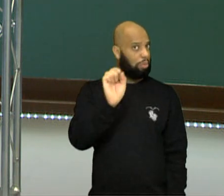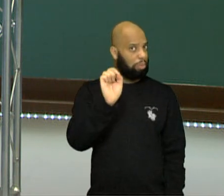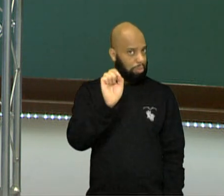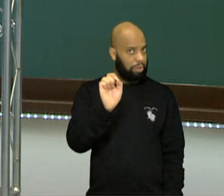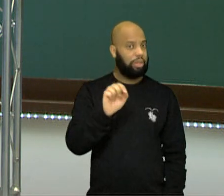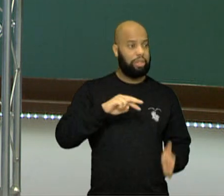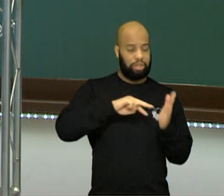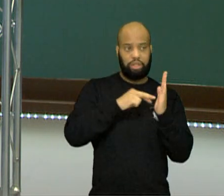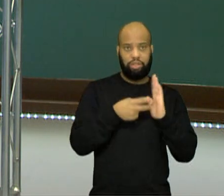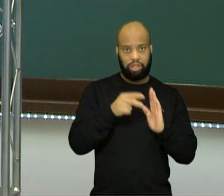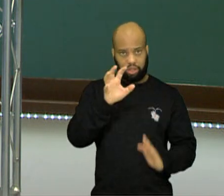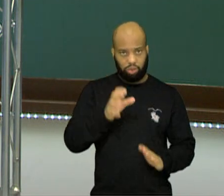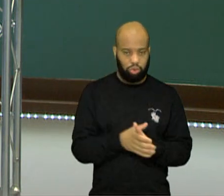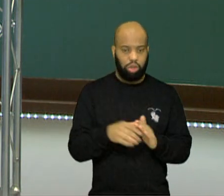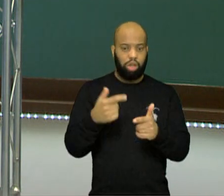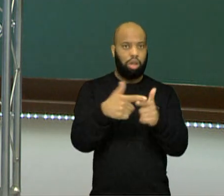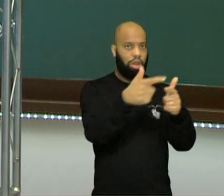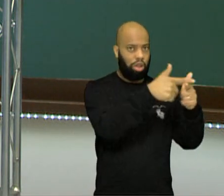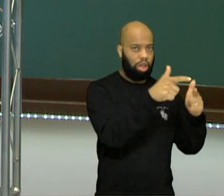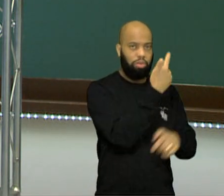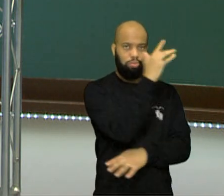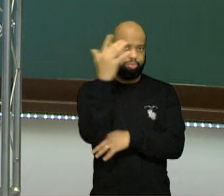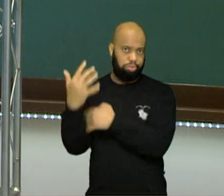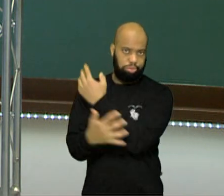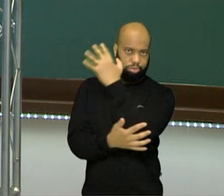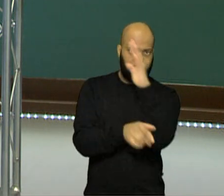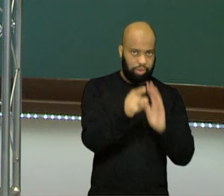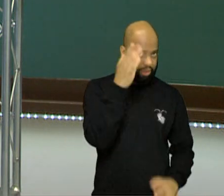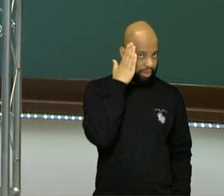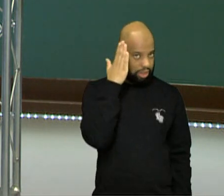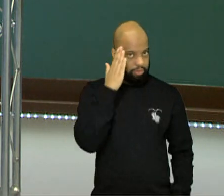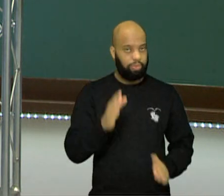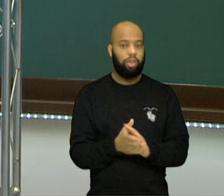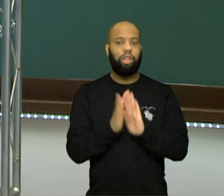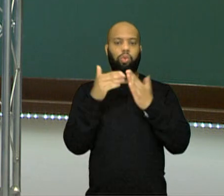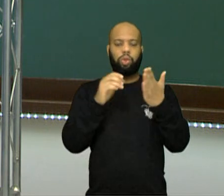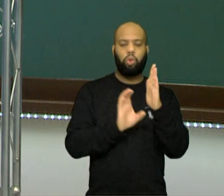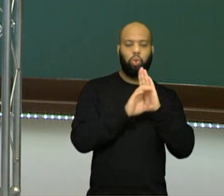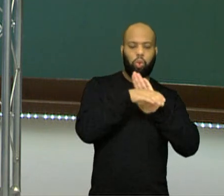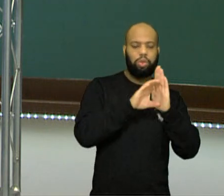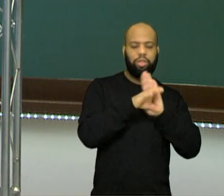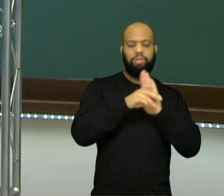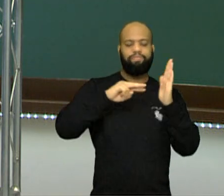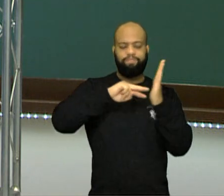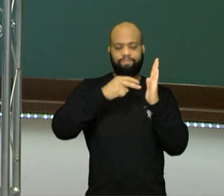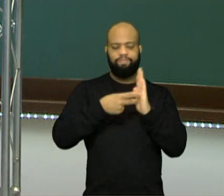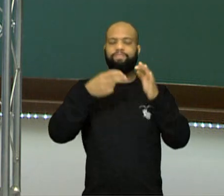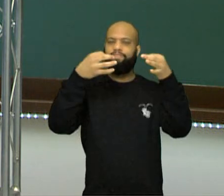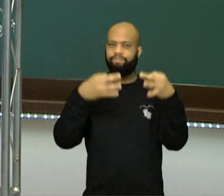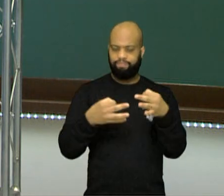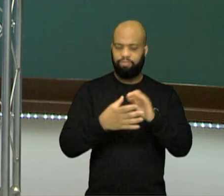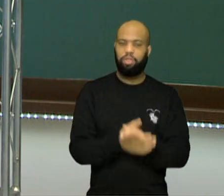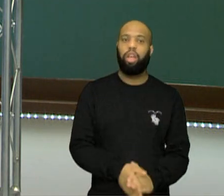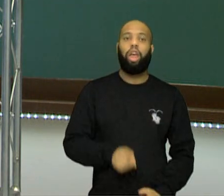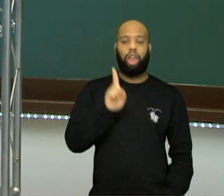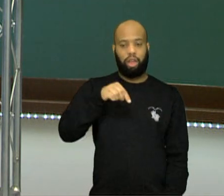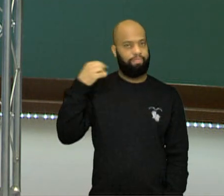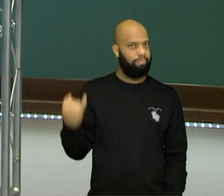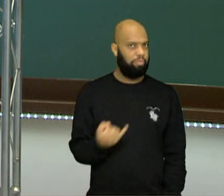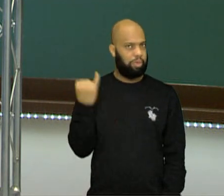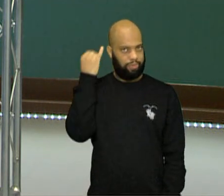que significa um problema ambiental, né? Então, o conceito, significado, isso é importante a